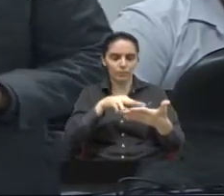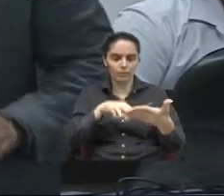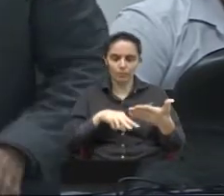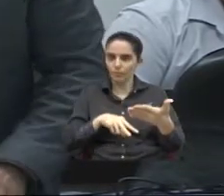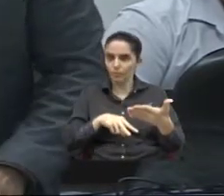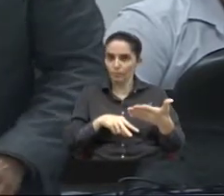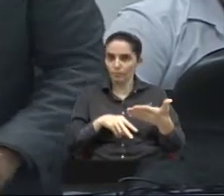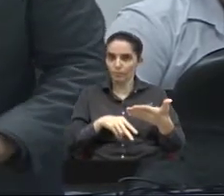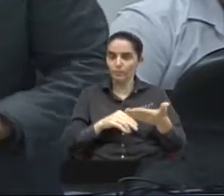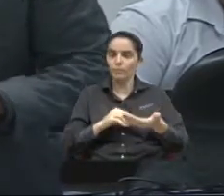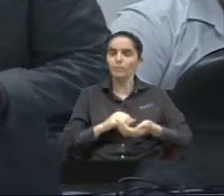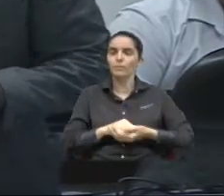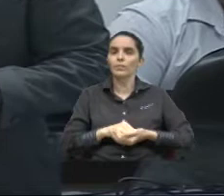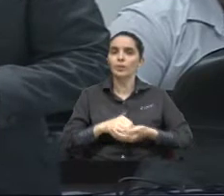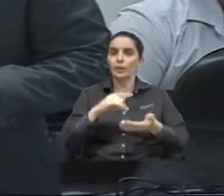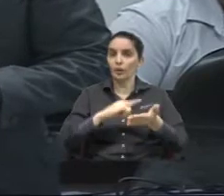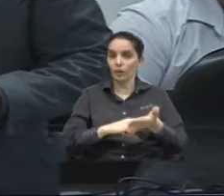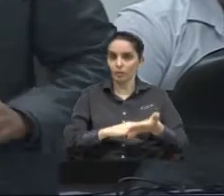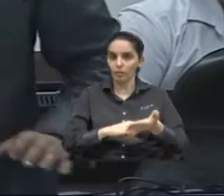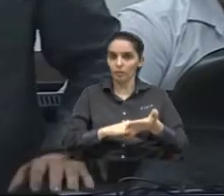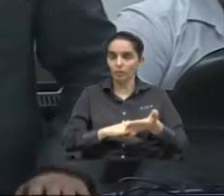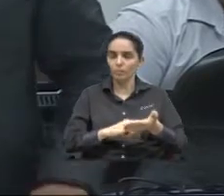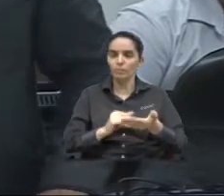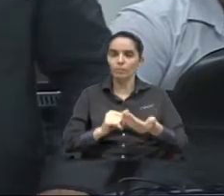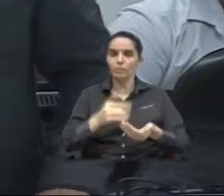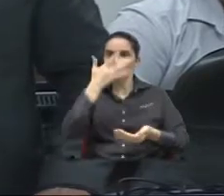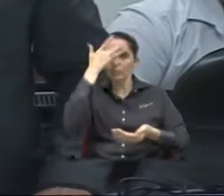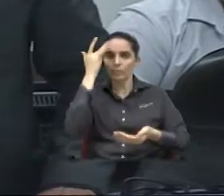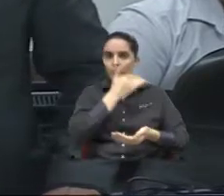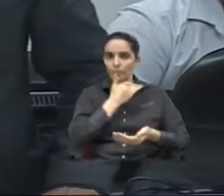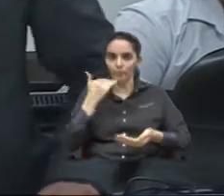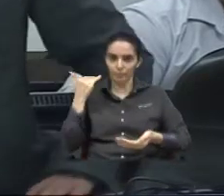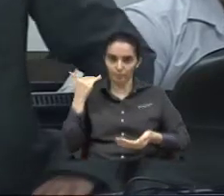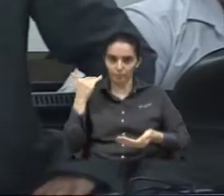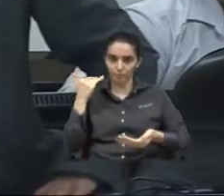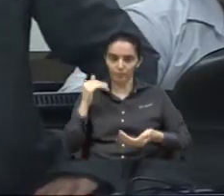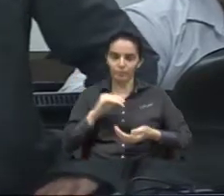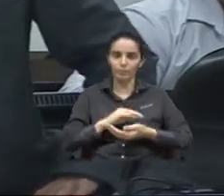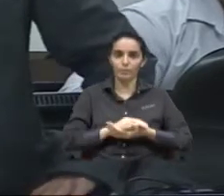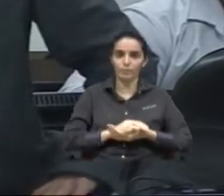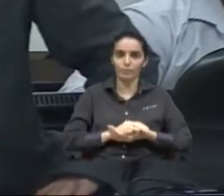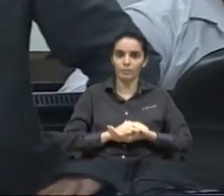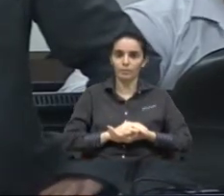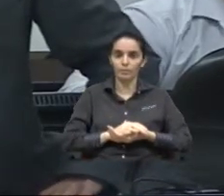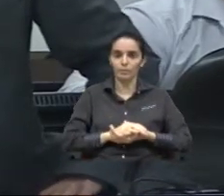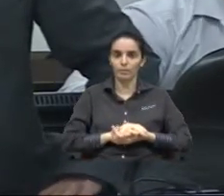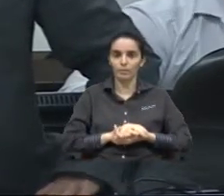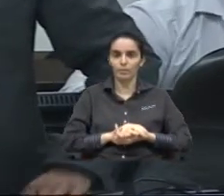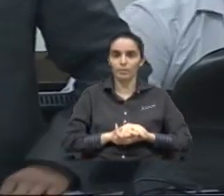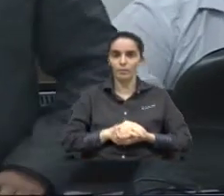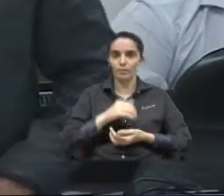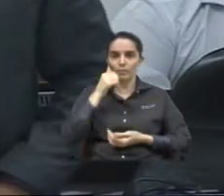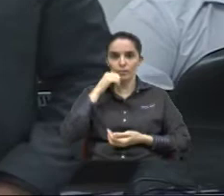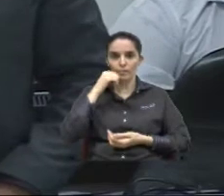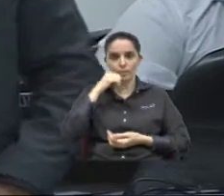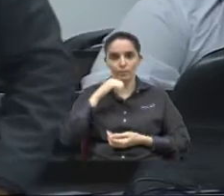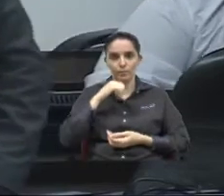os laudos necroscópicos da garota